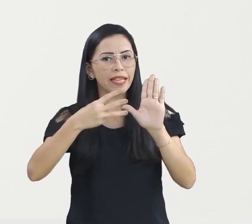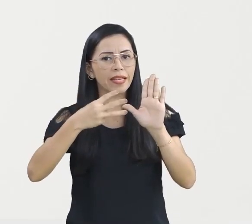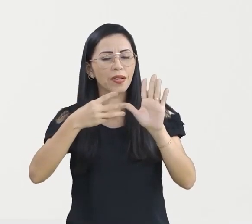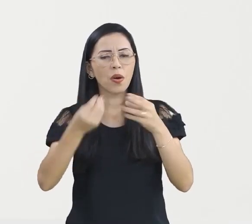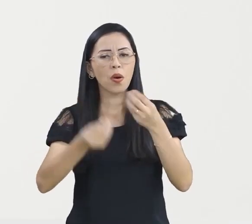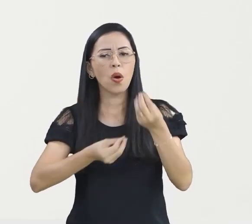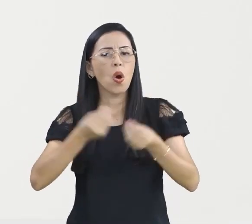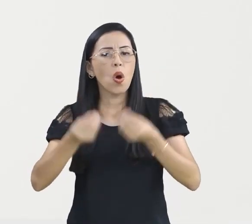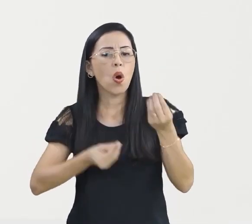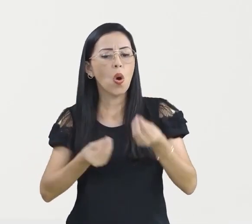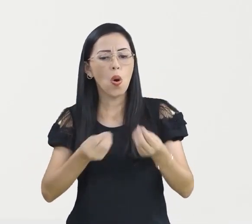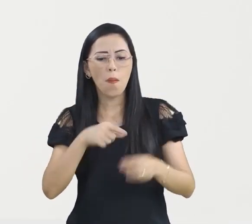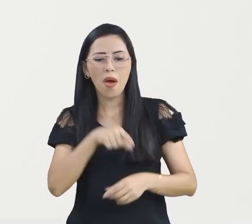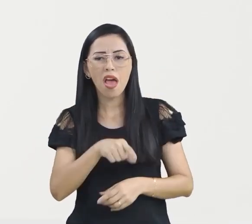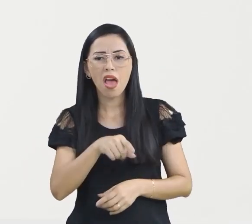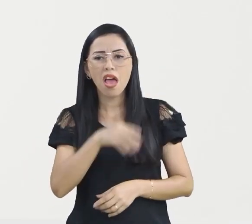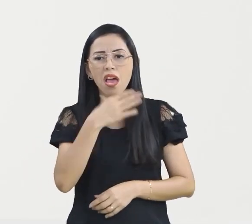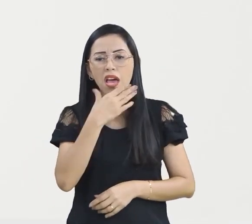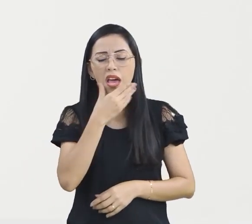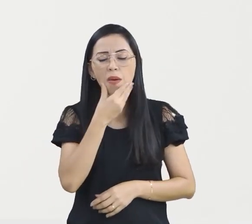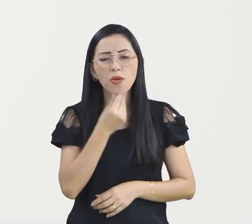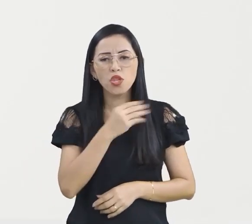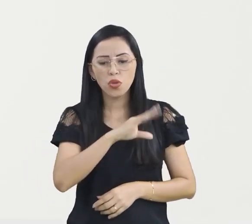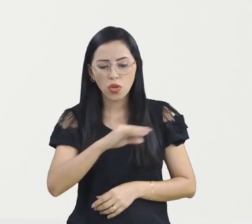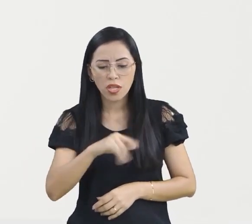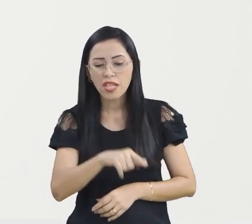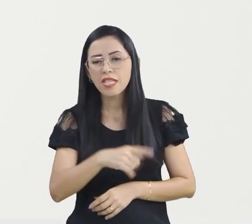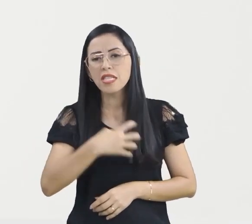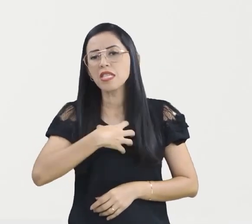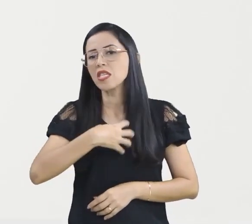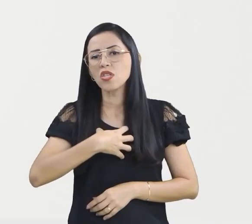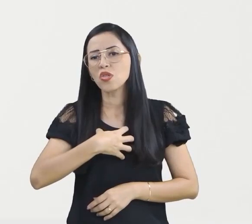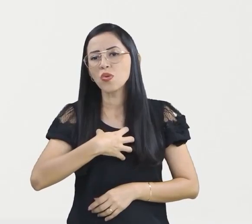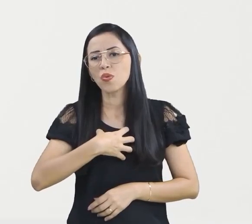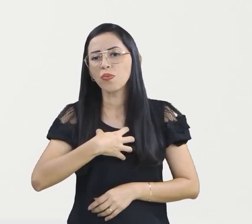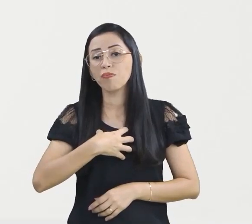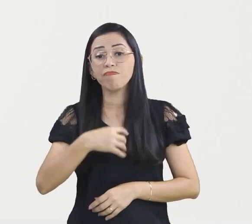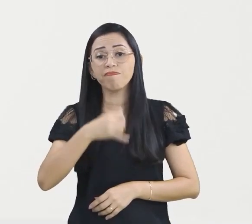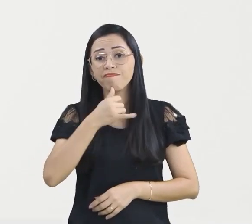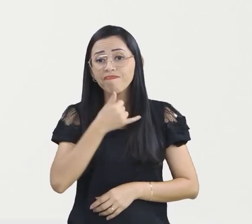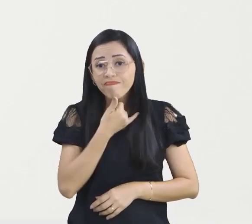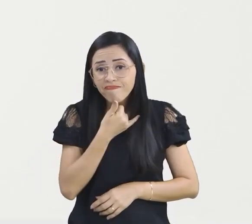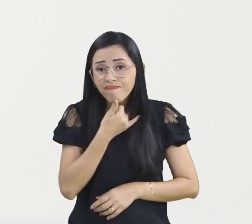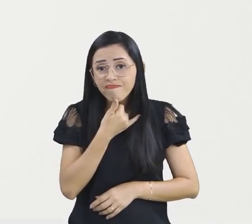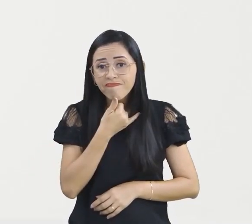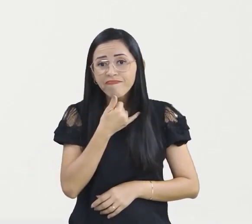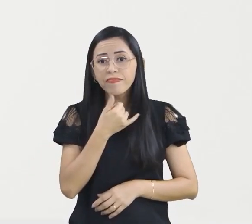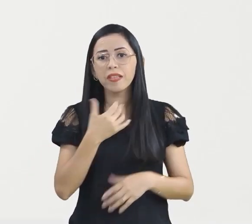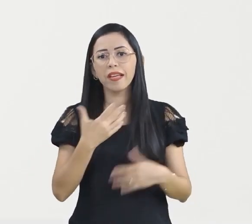arrasado. Continua da mesma forma, né? O espaço, letra maiúscula.